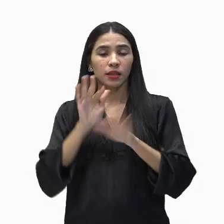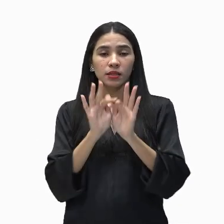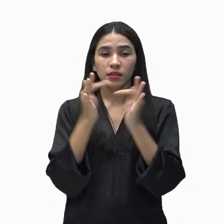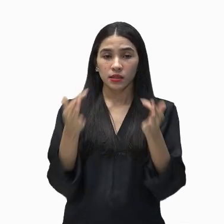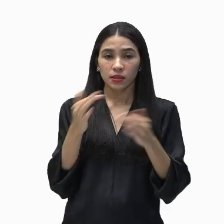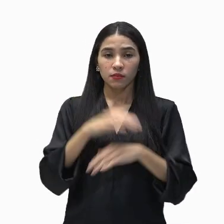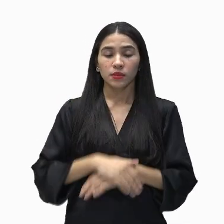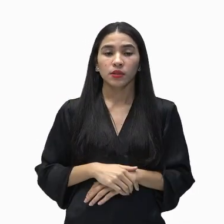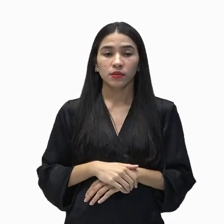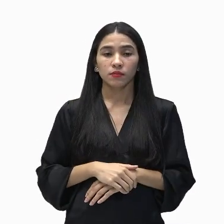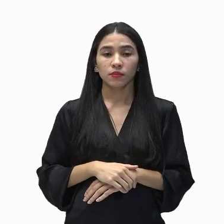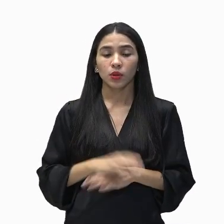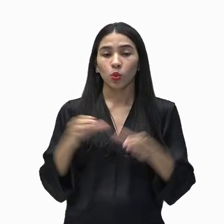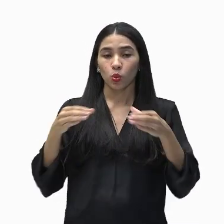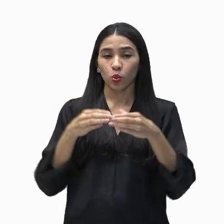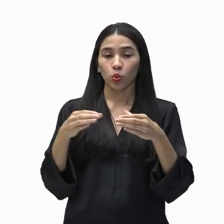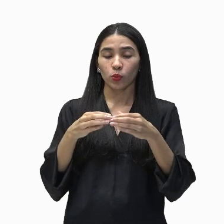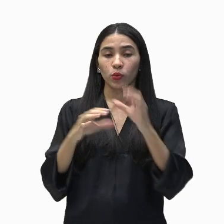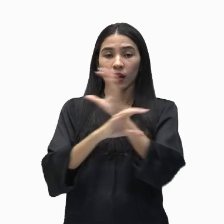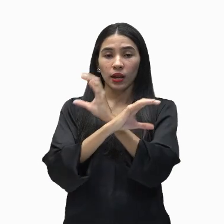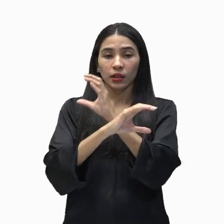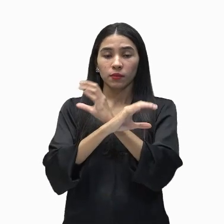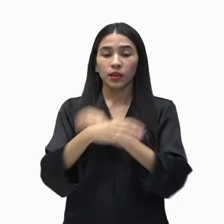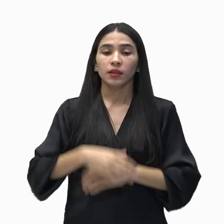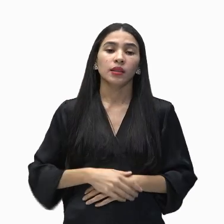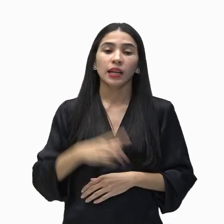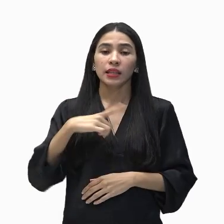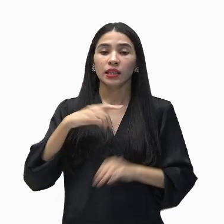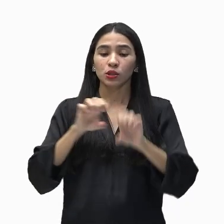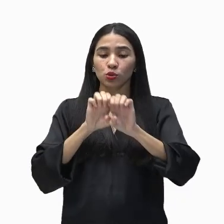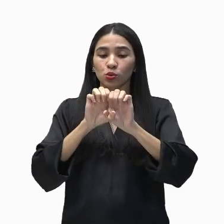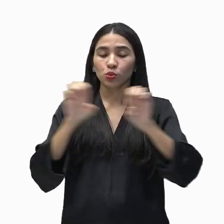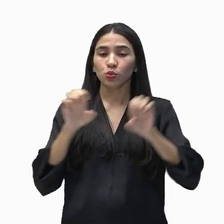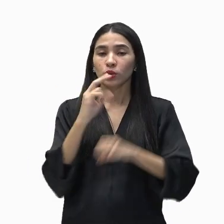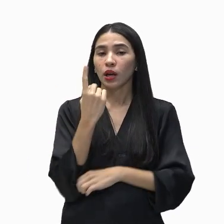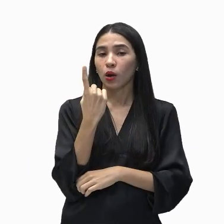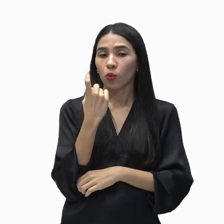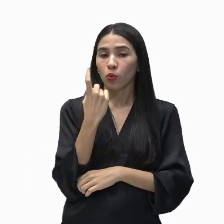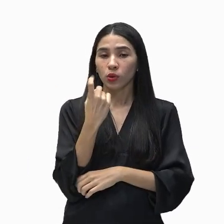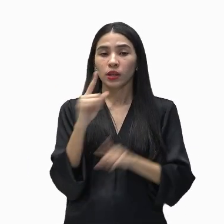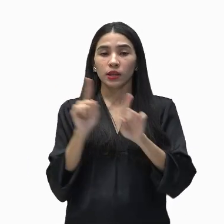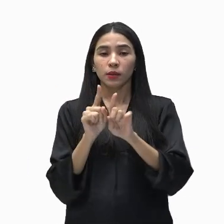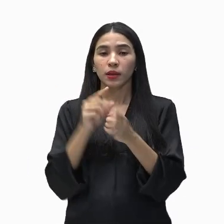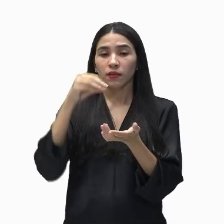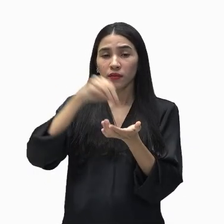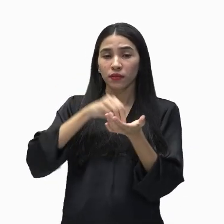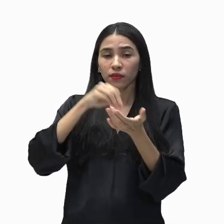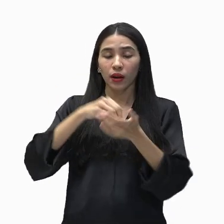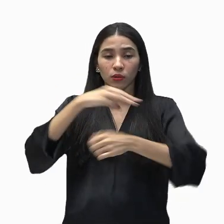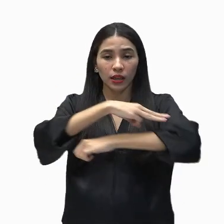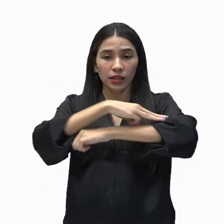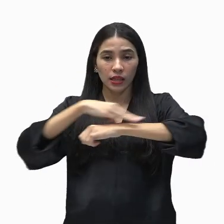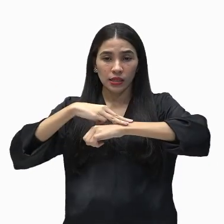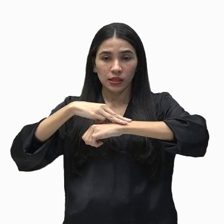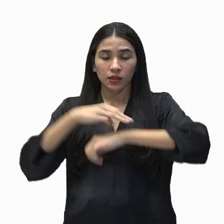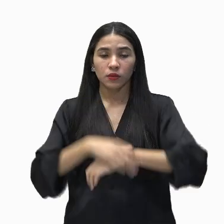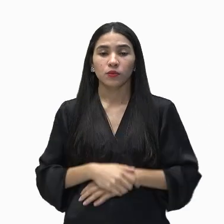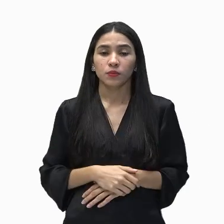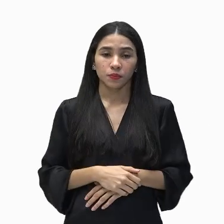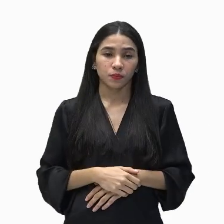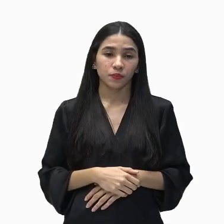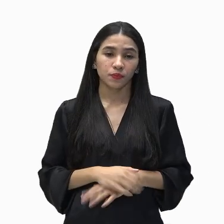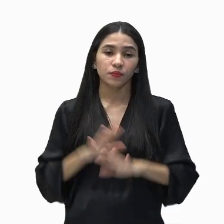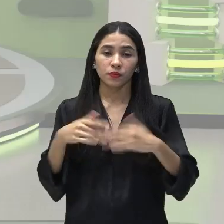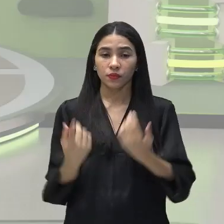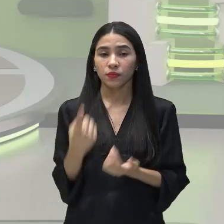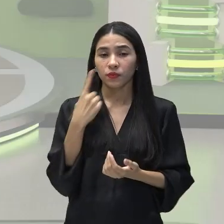são caracterizados por sua estrutura corporal única e pela falta de tecidos verdadeiros. E aí nós vimos que em